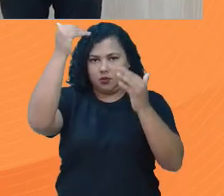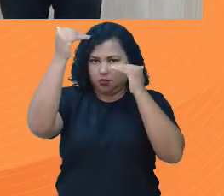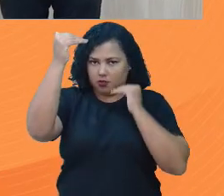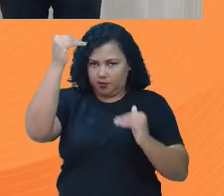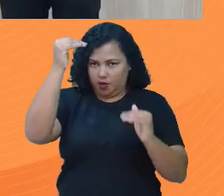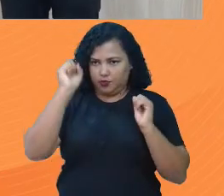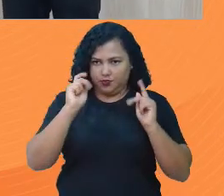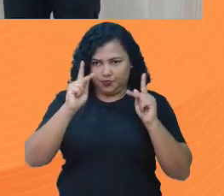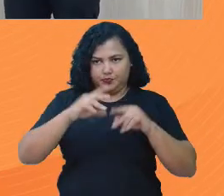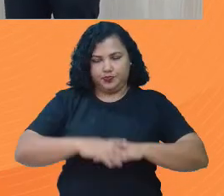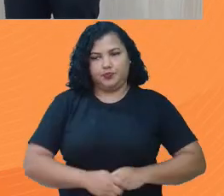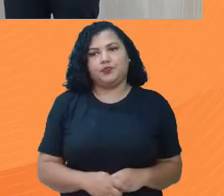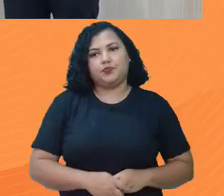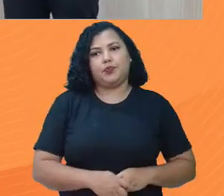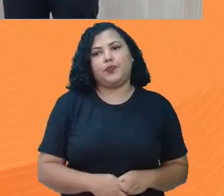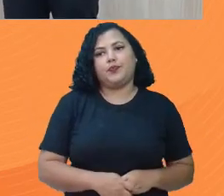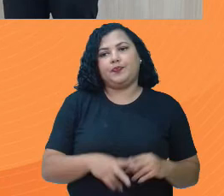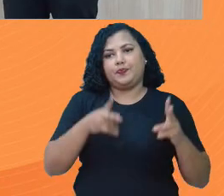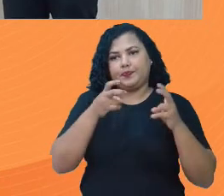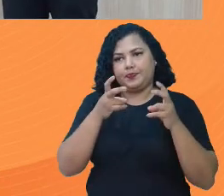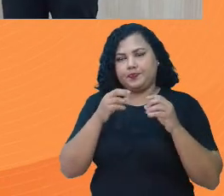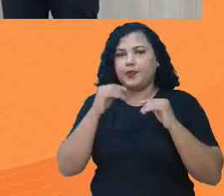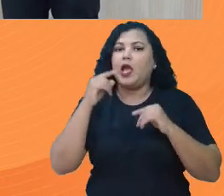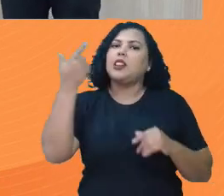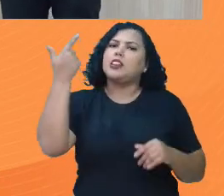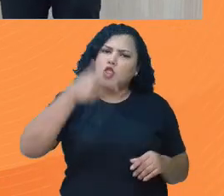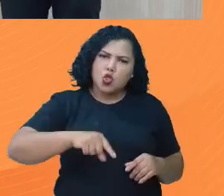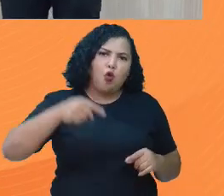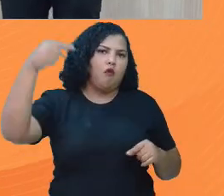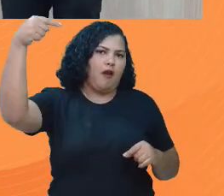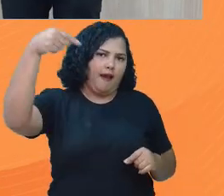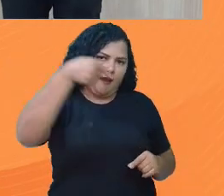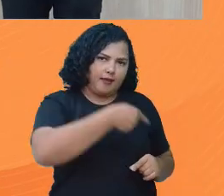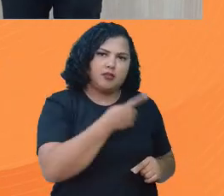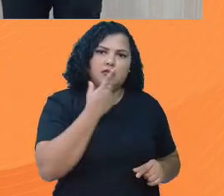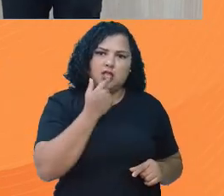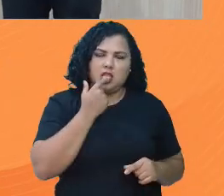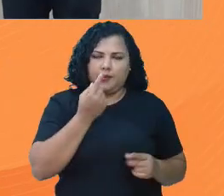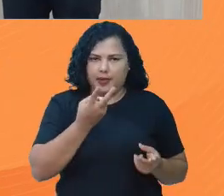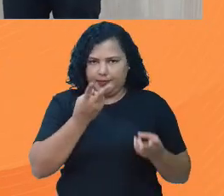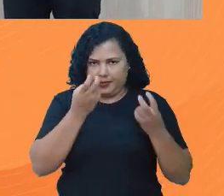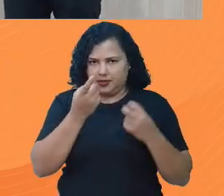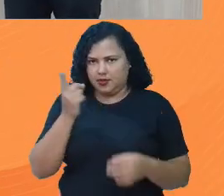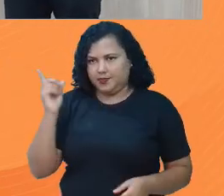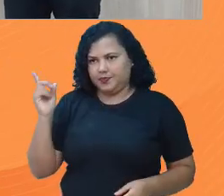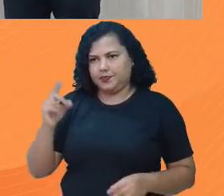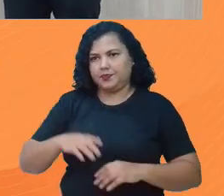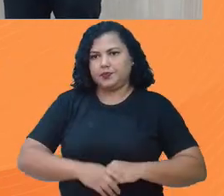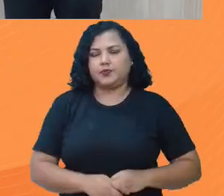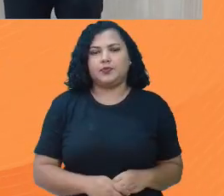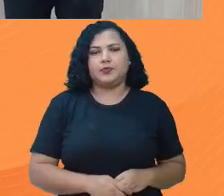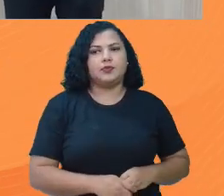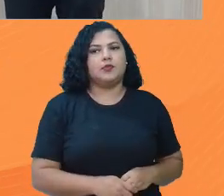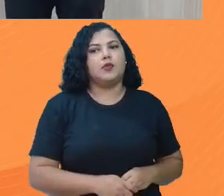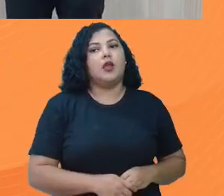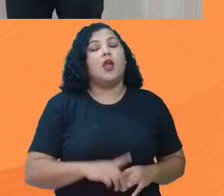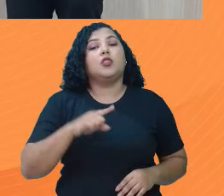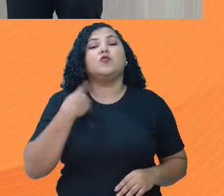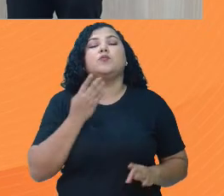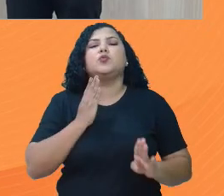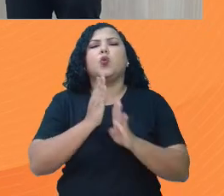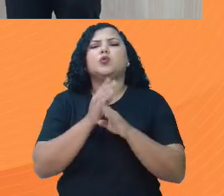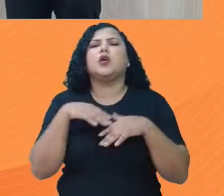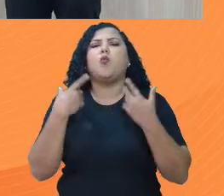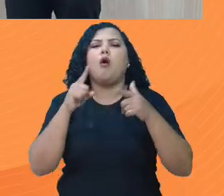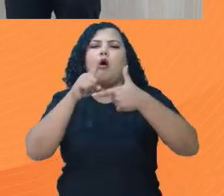baixo, beleza? Então, acompanha aí, ó. Tracei a mesma reta transversal, tá joia? E vamos encontrar agora aí